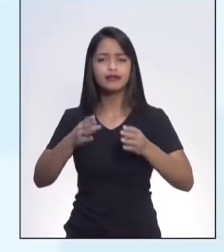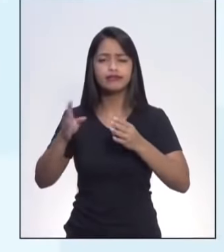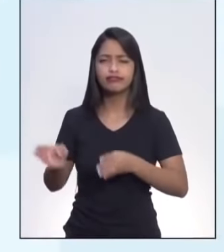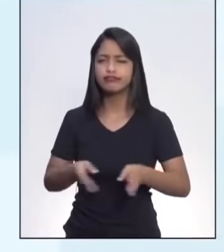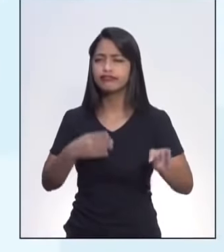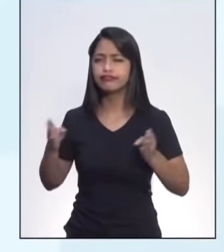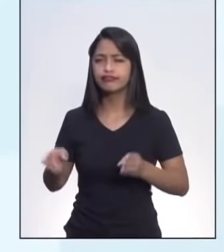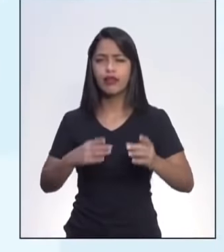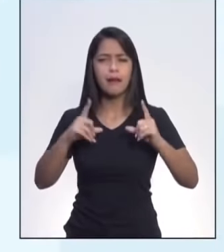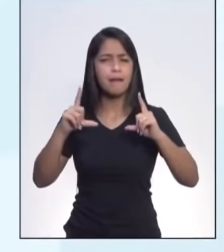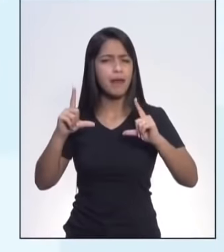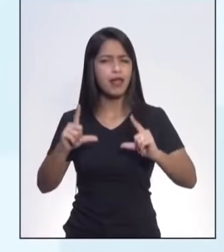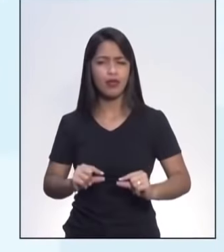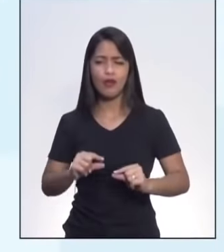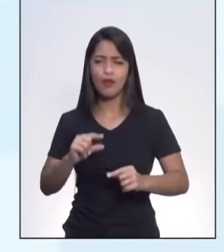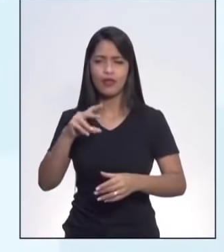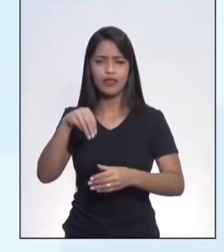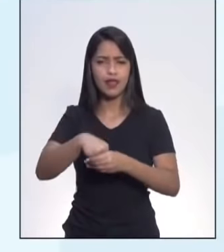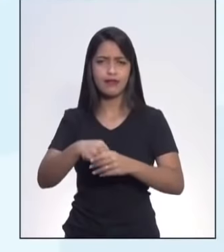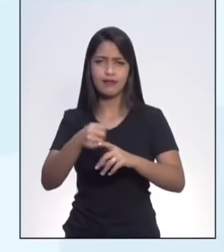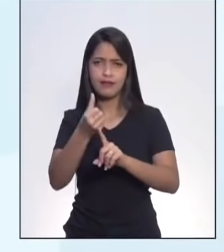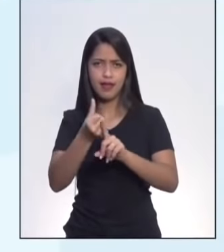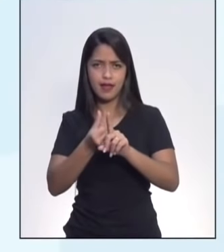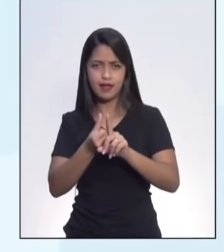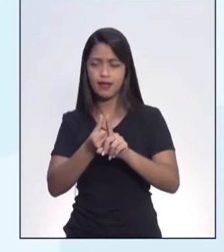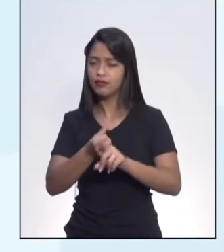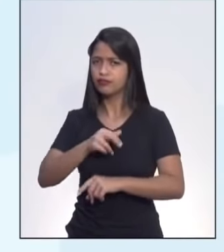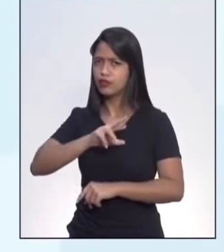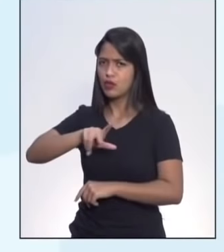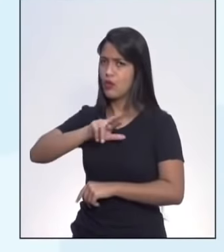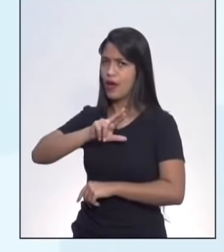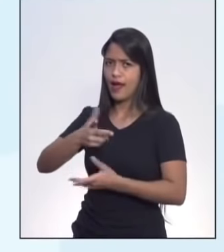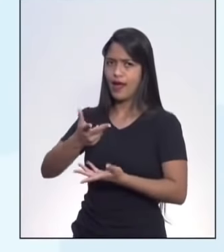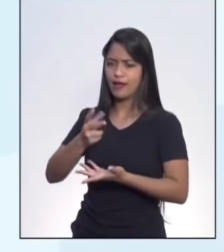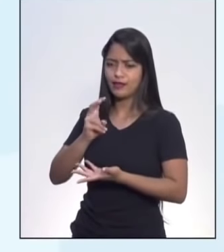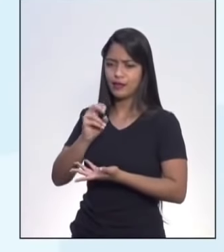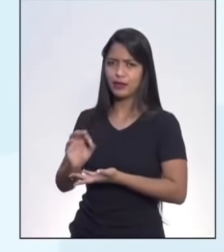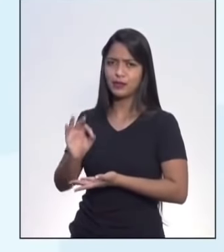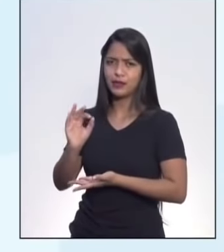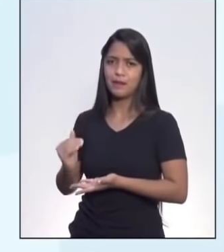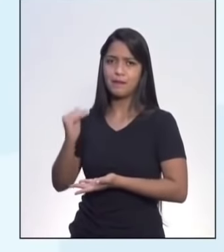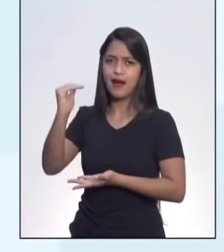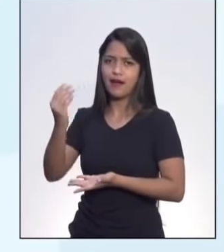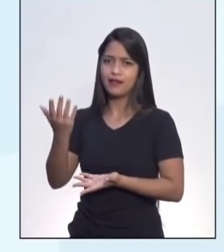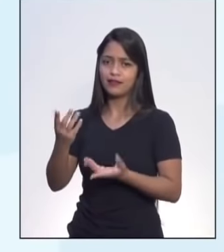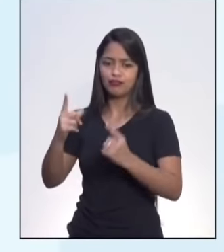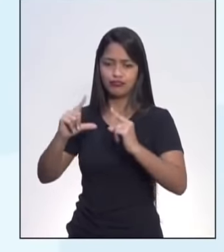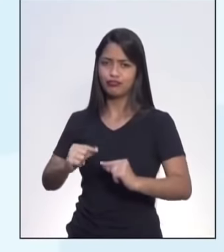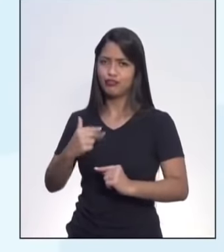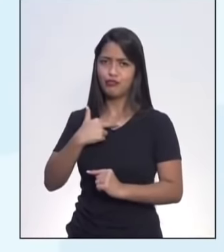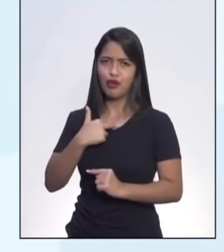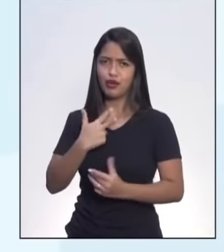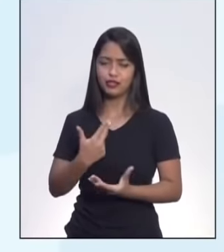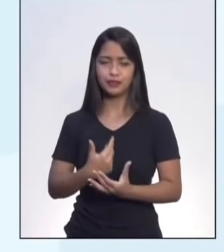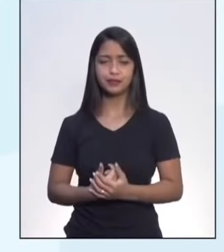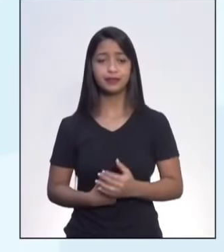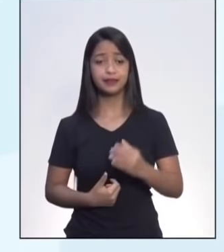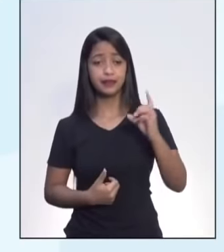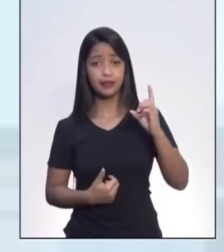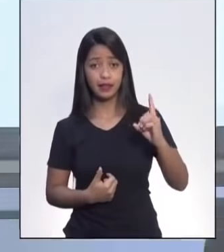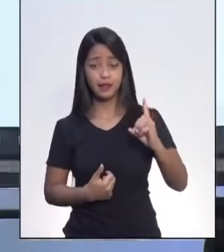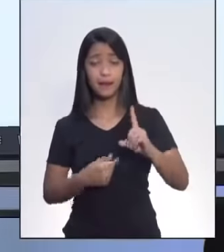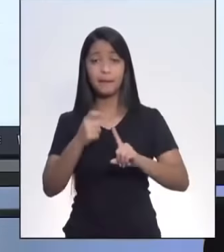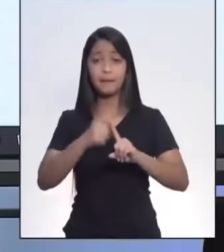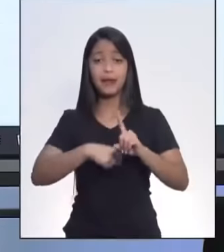é verdade. Tá? Não, porque é mais de 50%, mais 50%, então não pode okay. ser a menor. E no mês de março, houve uma queda acentuada na